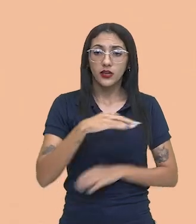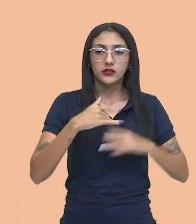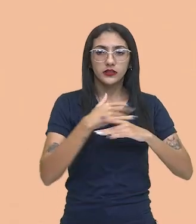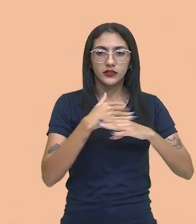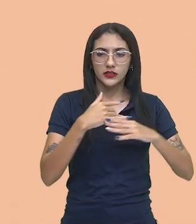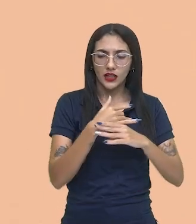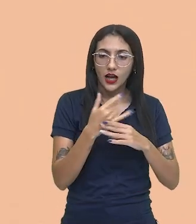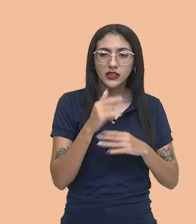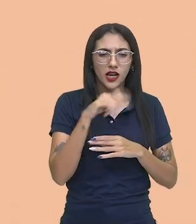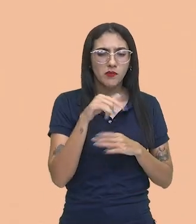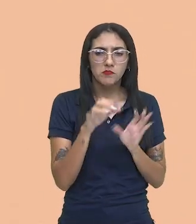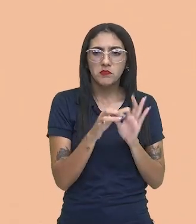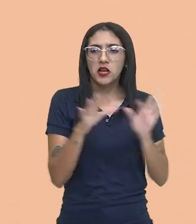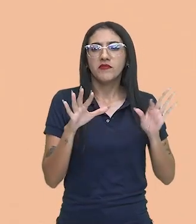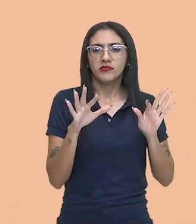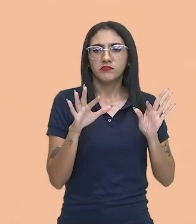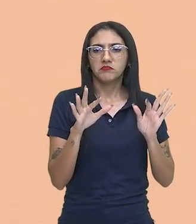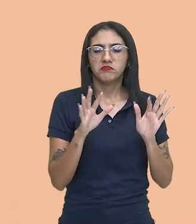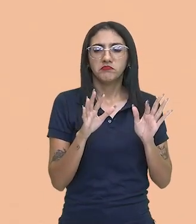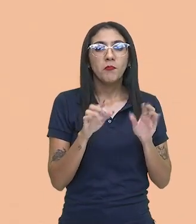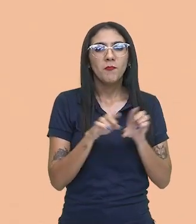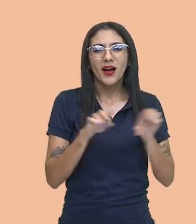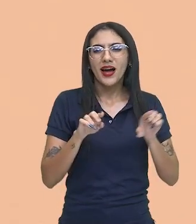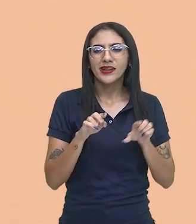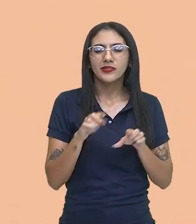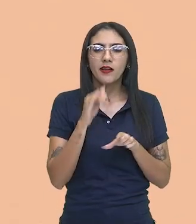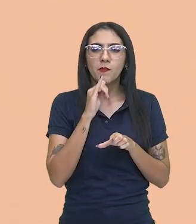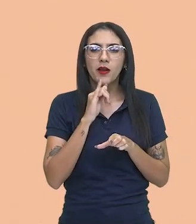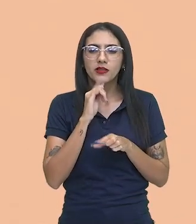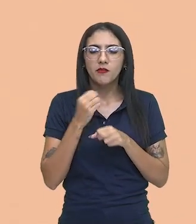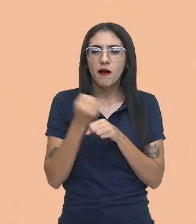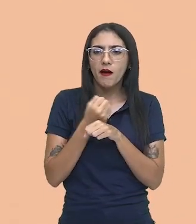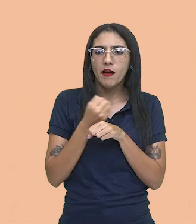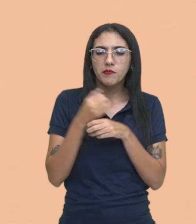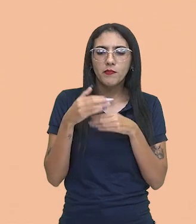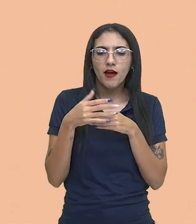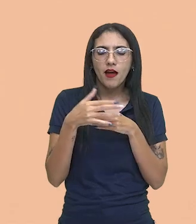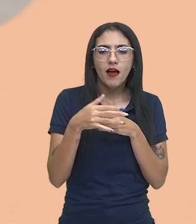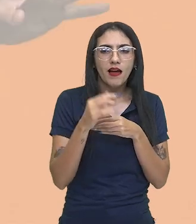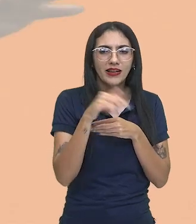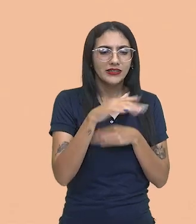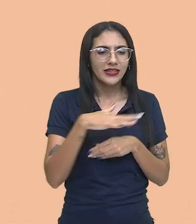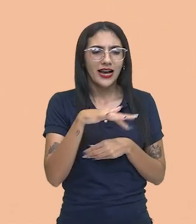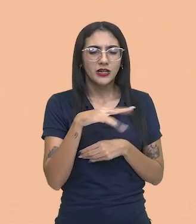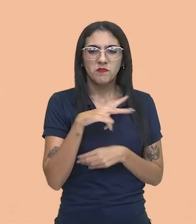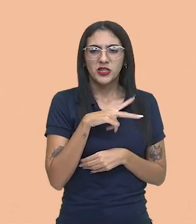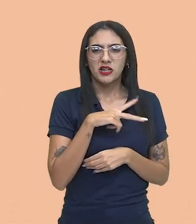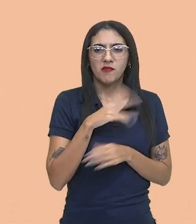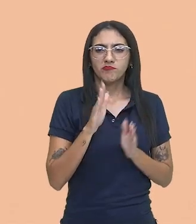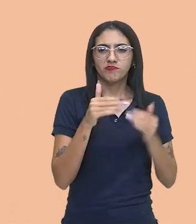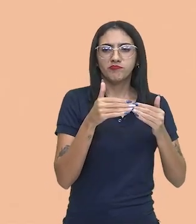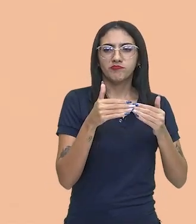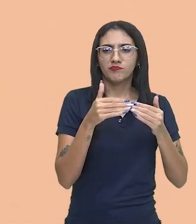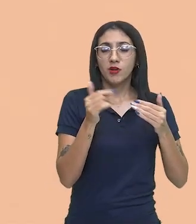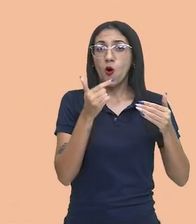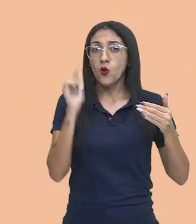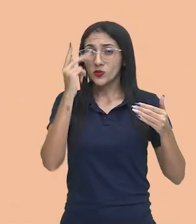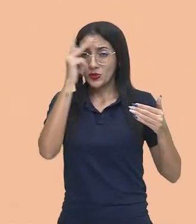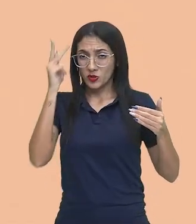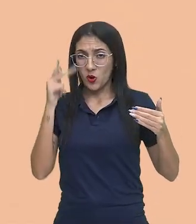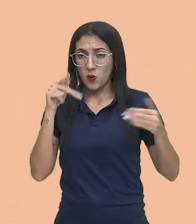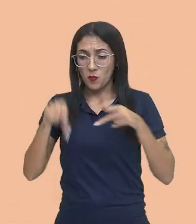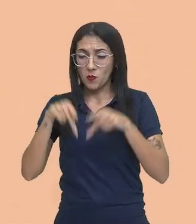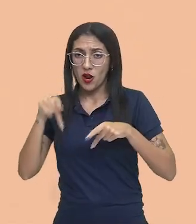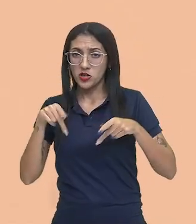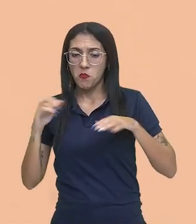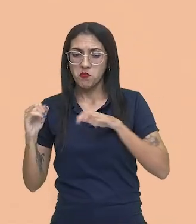ao longo do tempo vai virando espaço de uma única pessoa ou de um único grupo de pessoas. E o resto da população não pode acessar aquilo